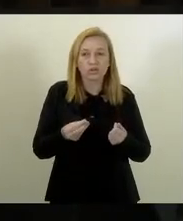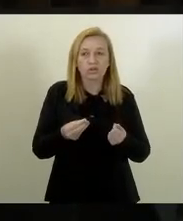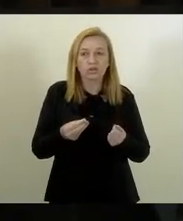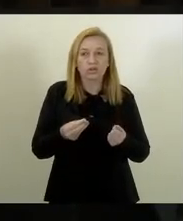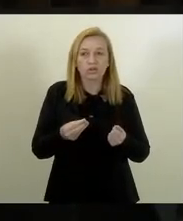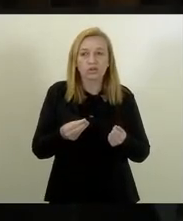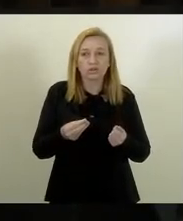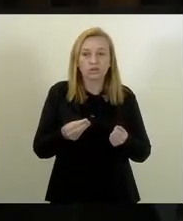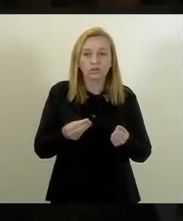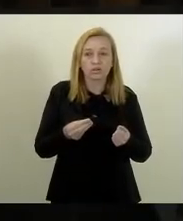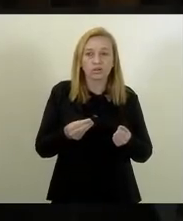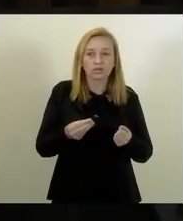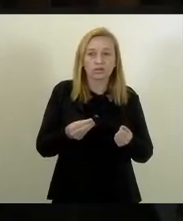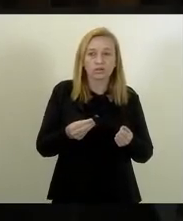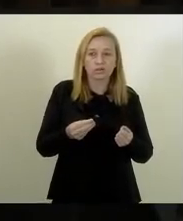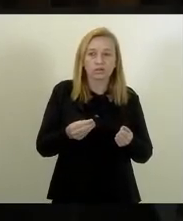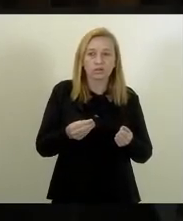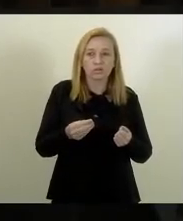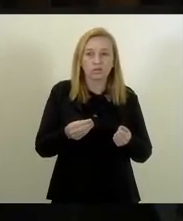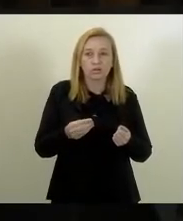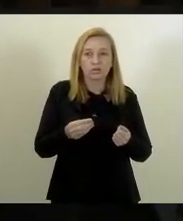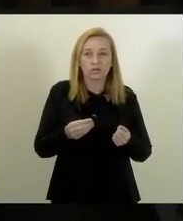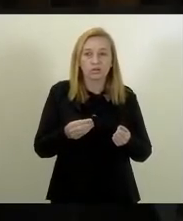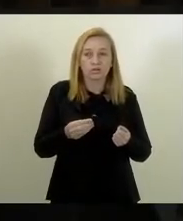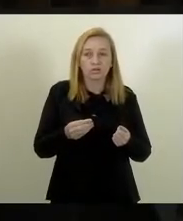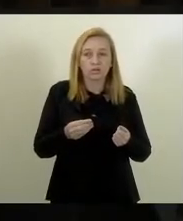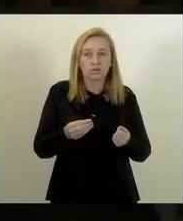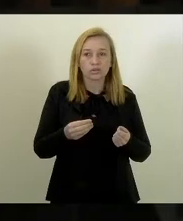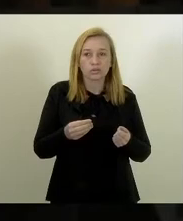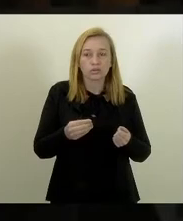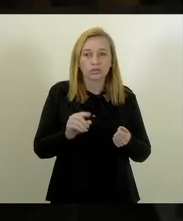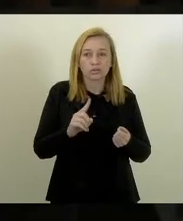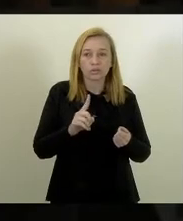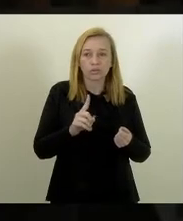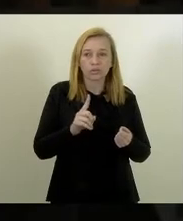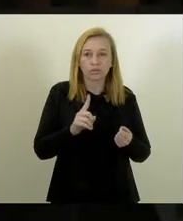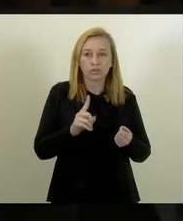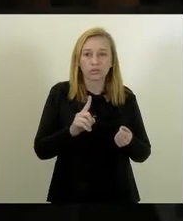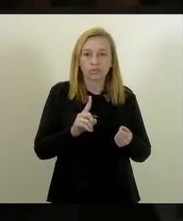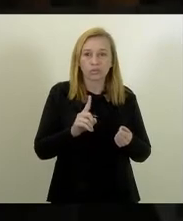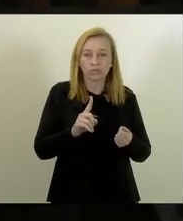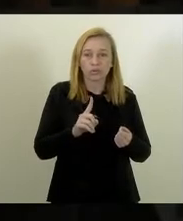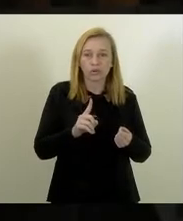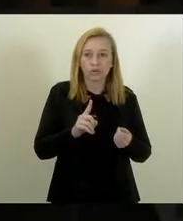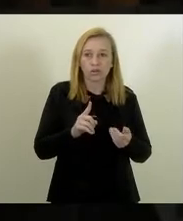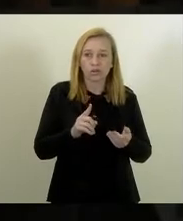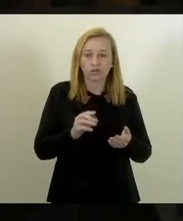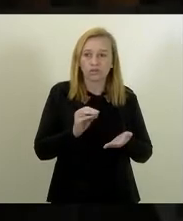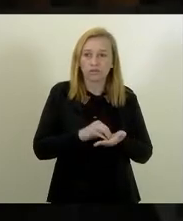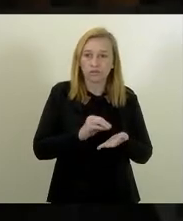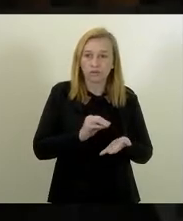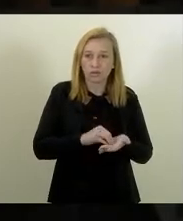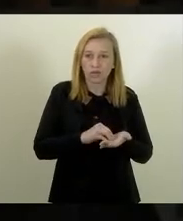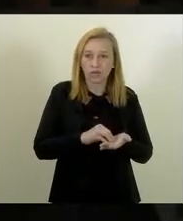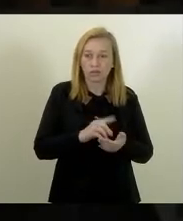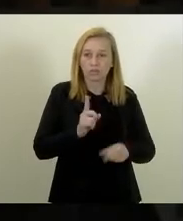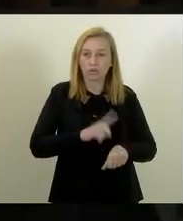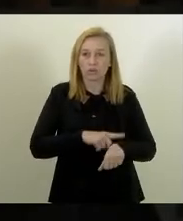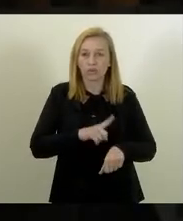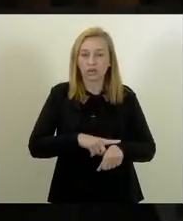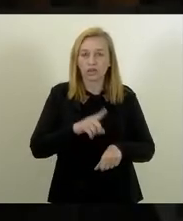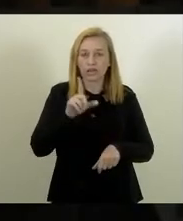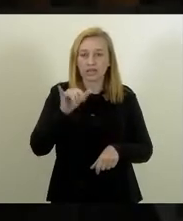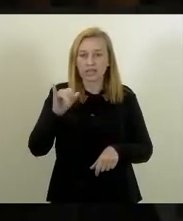seja indispensável para o prosseguimento da licitação ou da execução